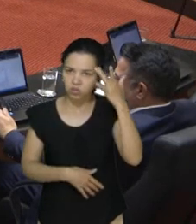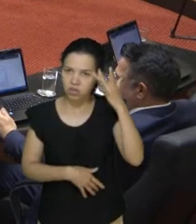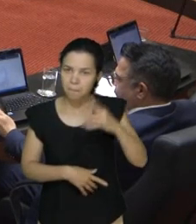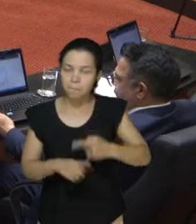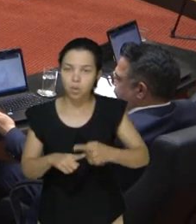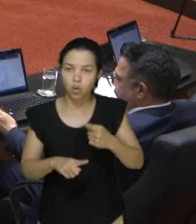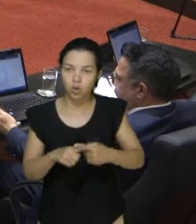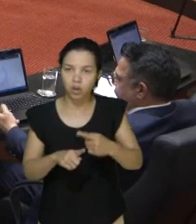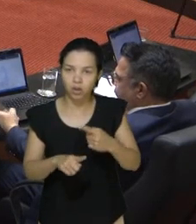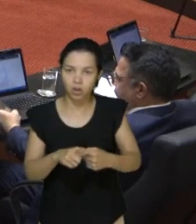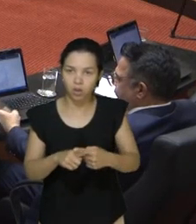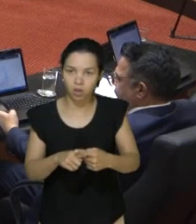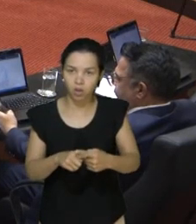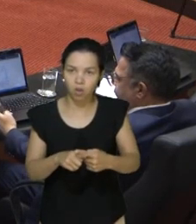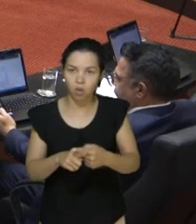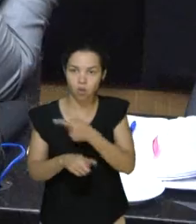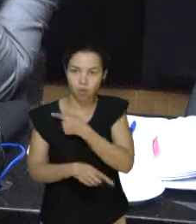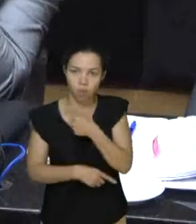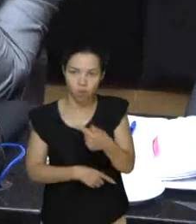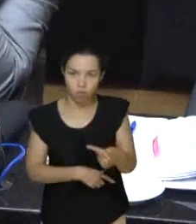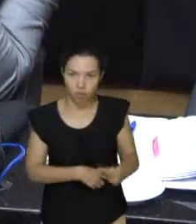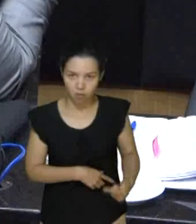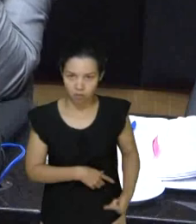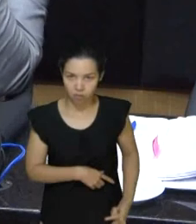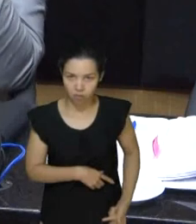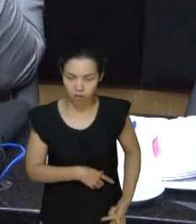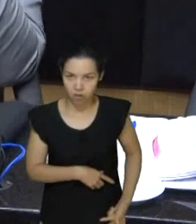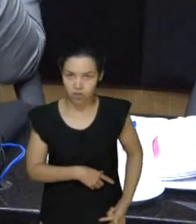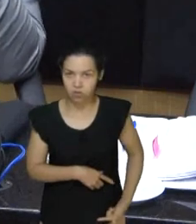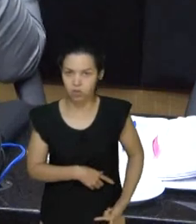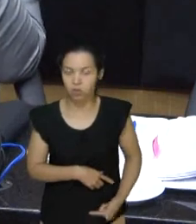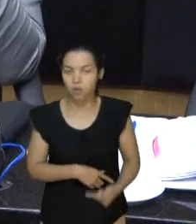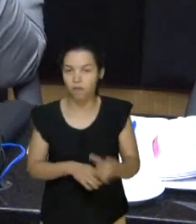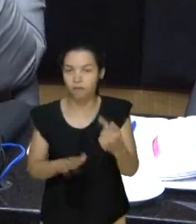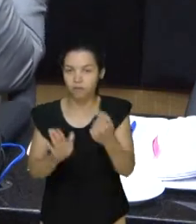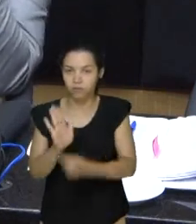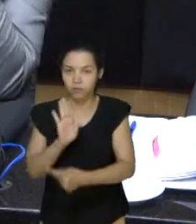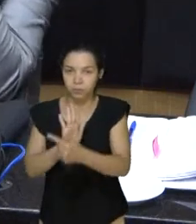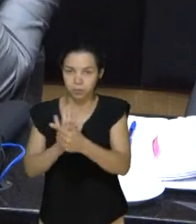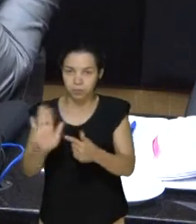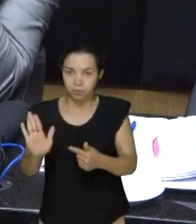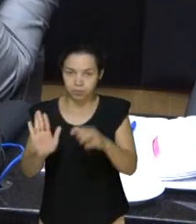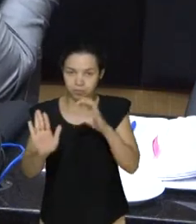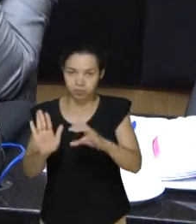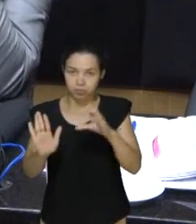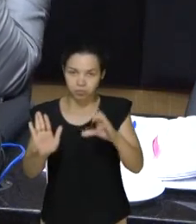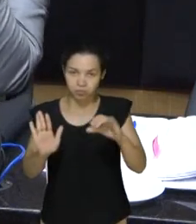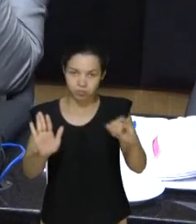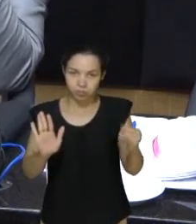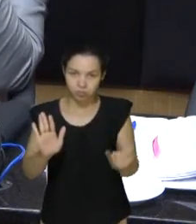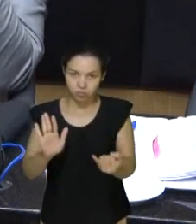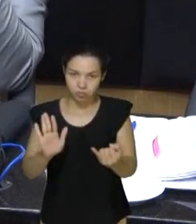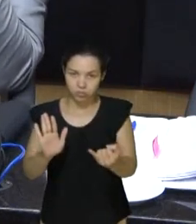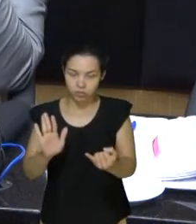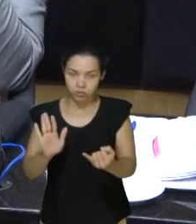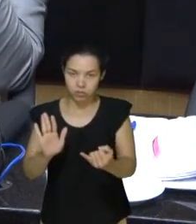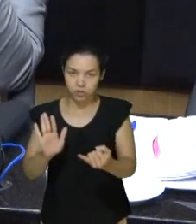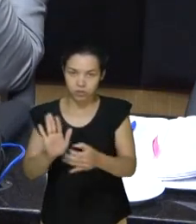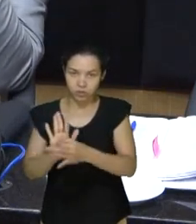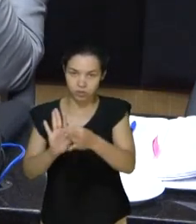governo vetou e a CCJ indicou a manutenção do